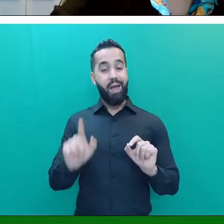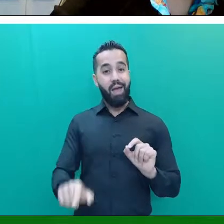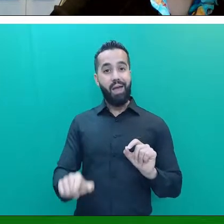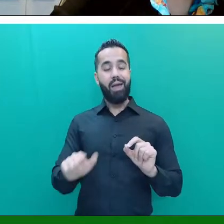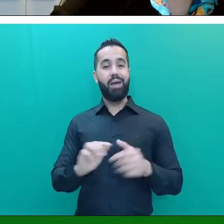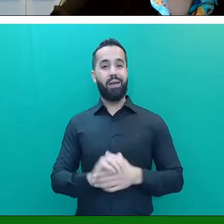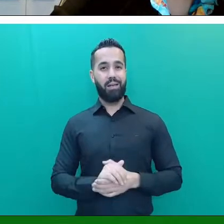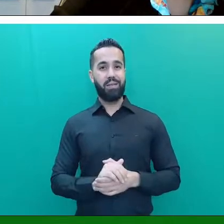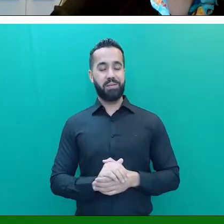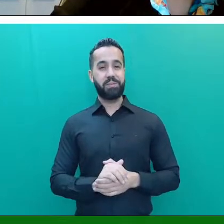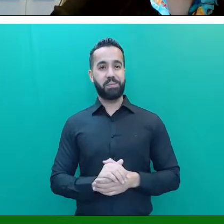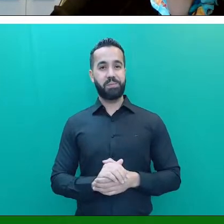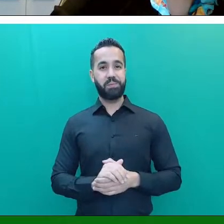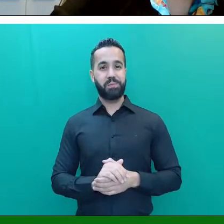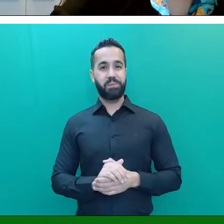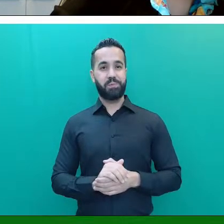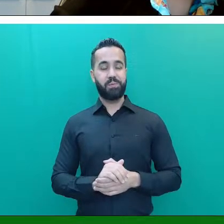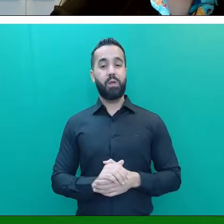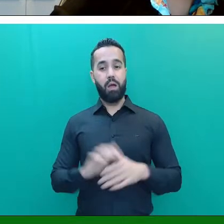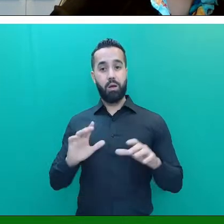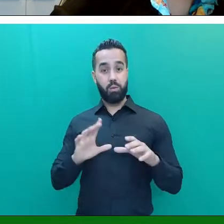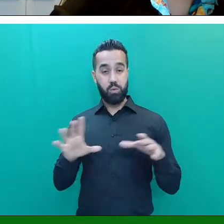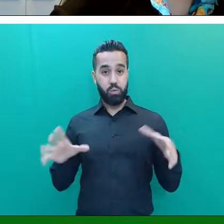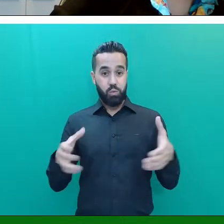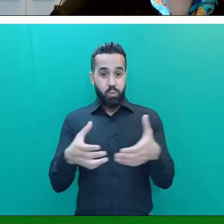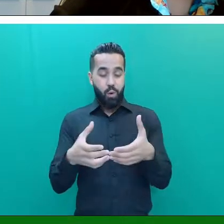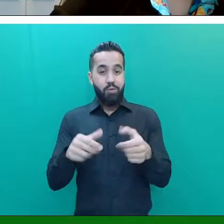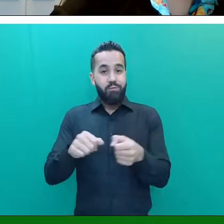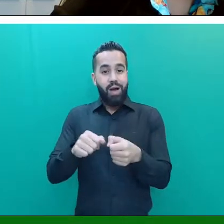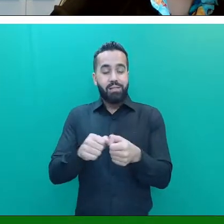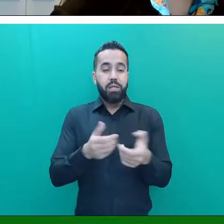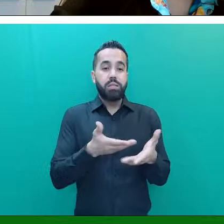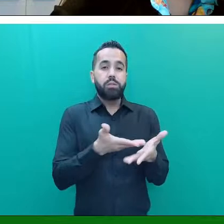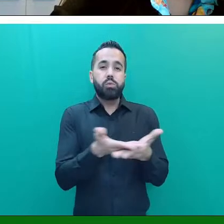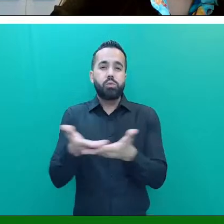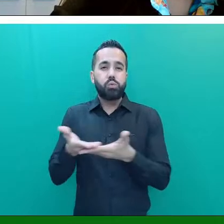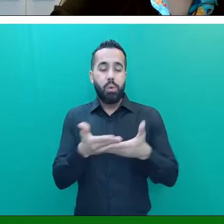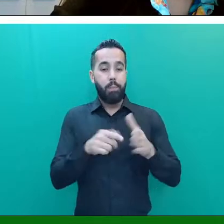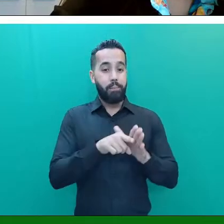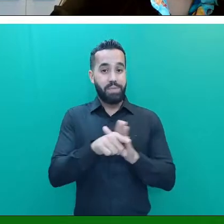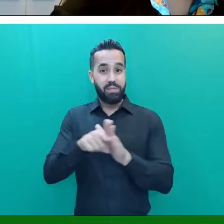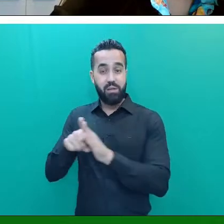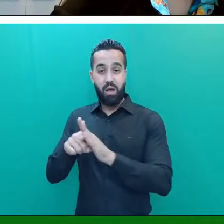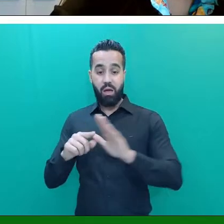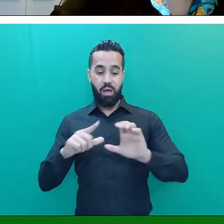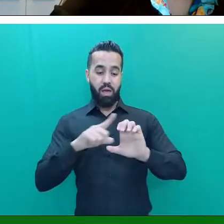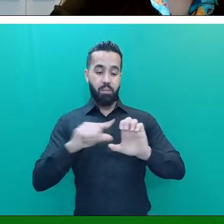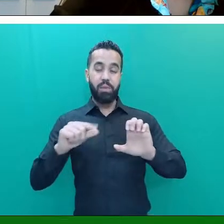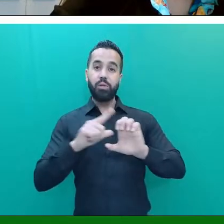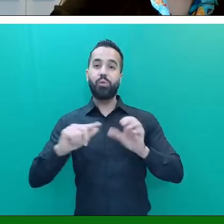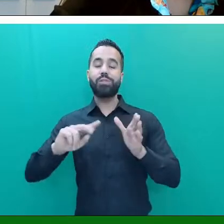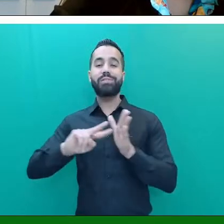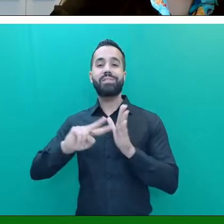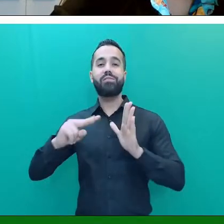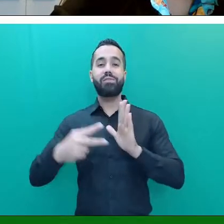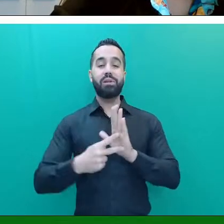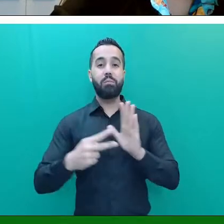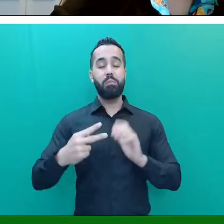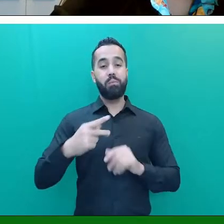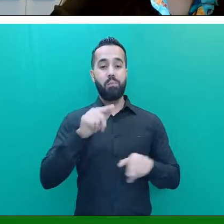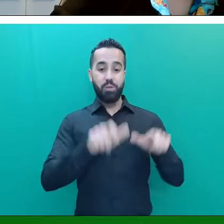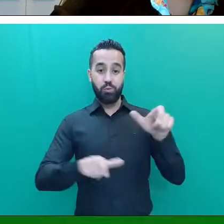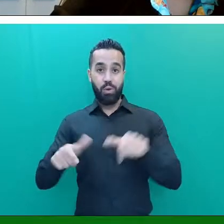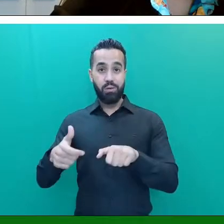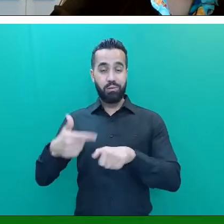faz esse estudo, empreendedor é aquela pessoa que trabalha há mais de 3 anos e meio na mesma